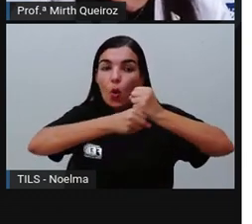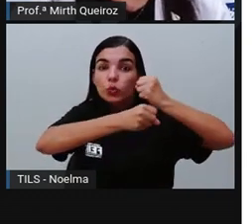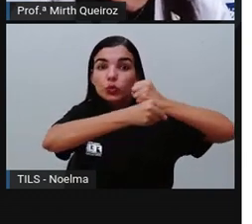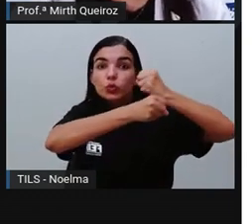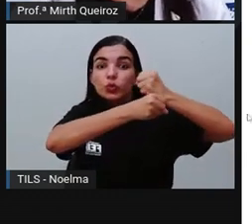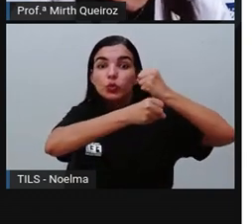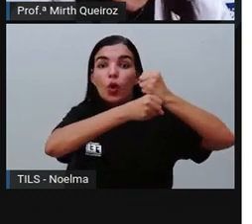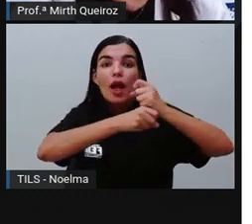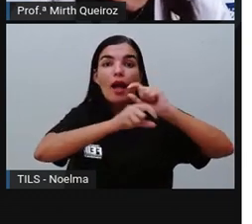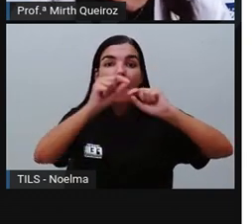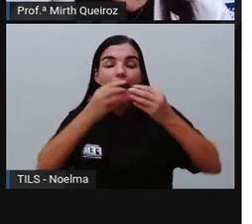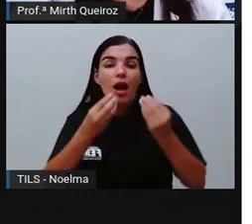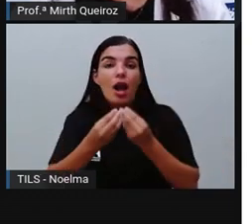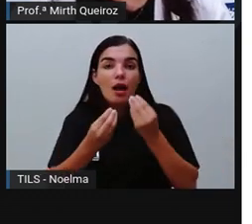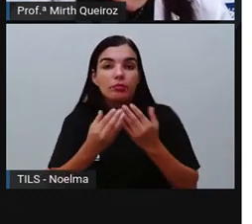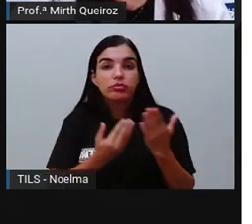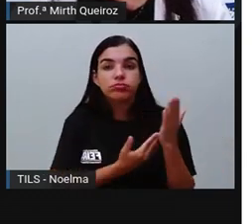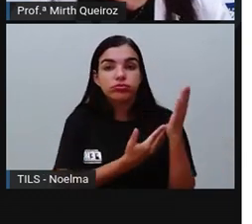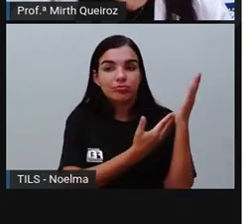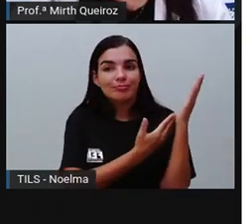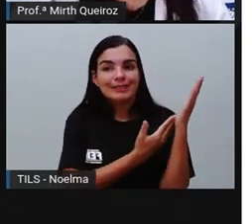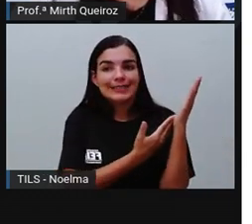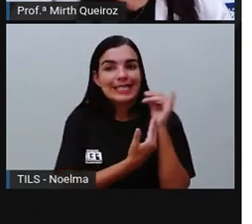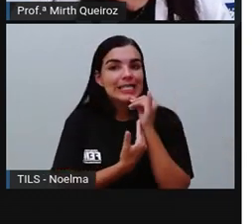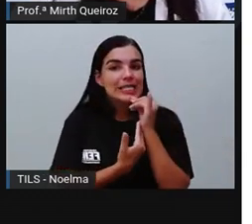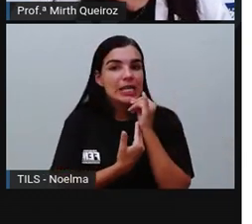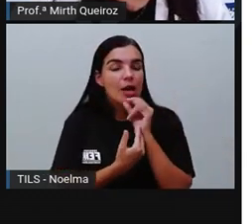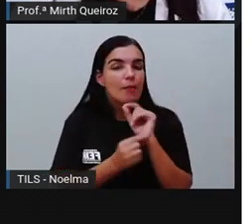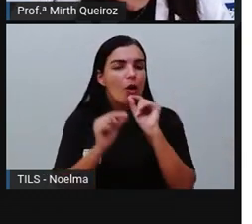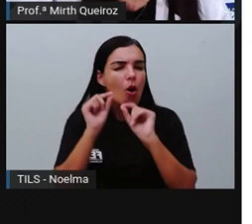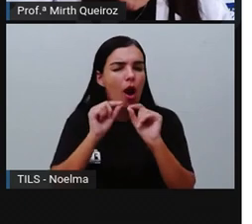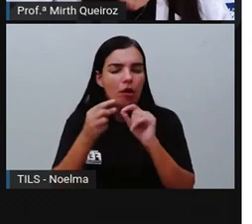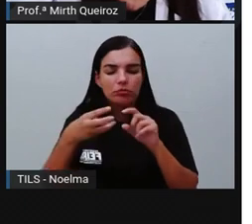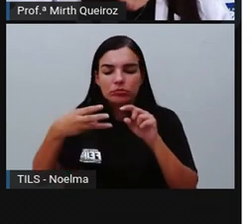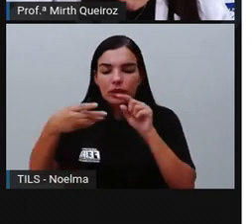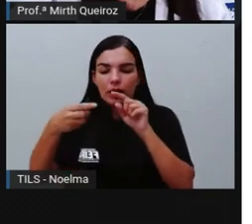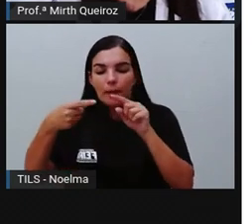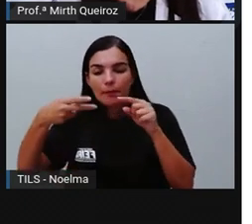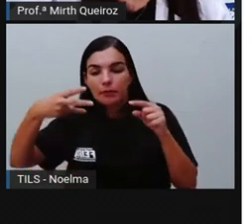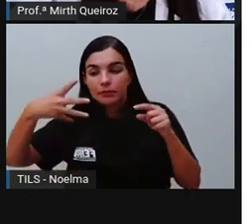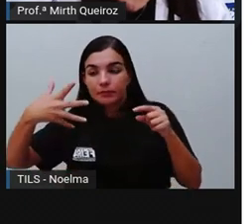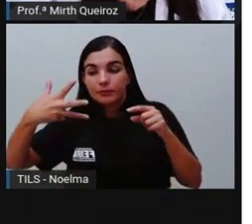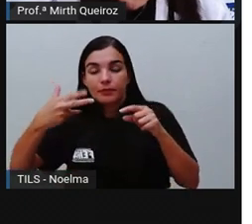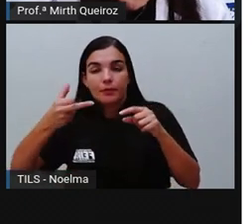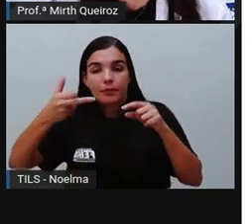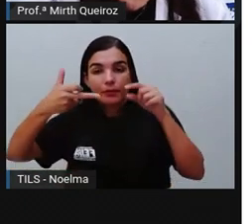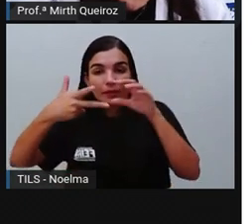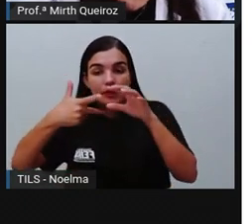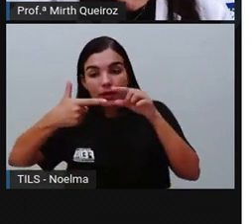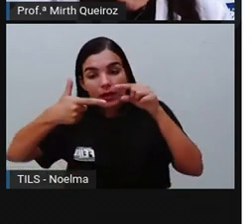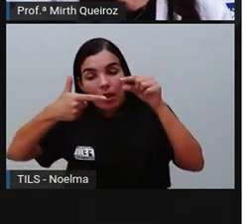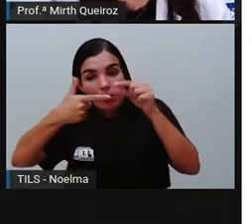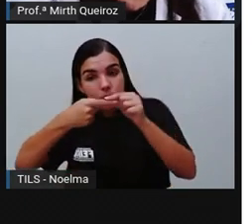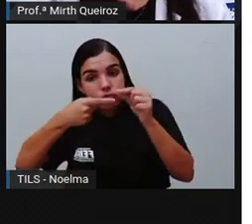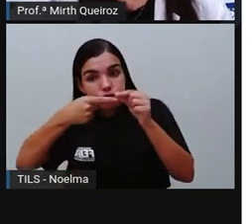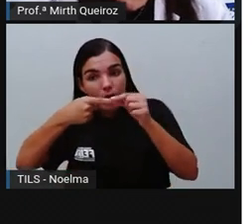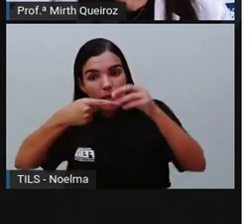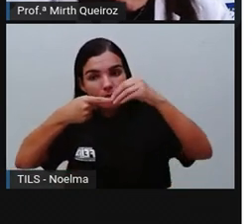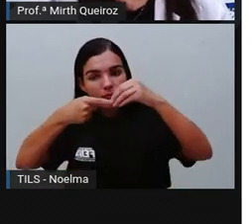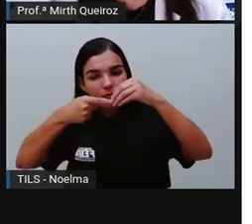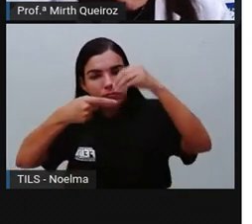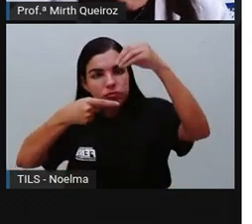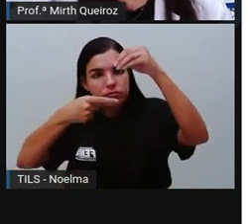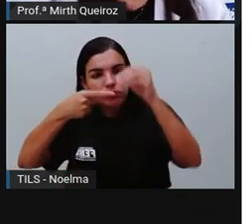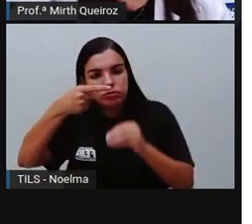construir esse diagrama de possibilidades, colocando o que vai ser combinado já junto